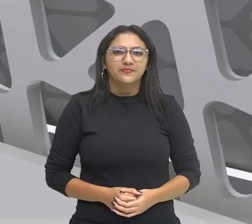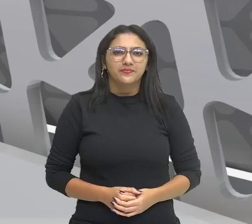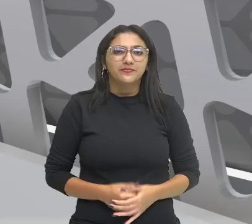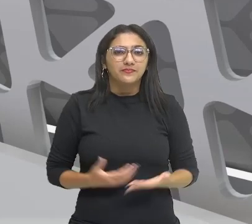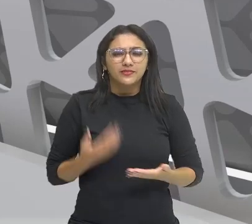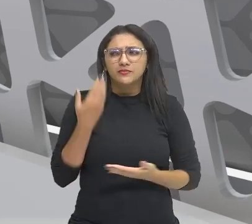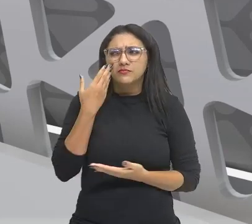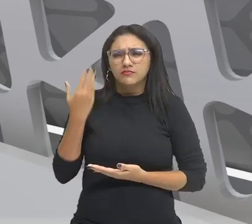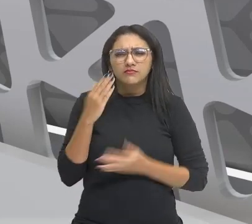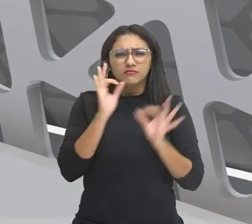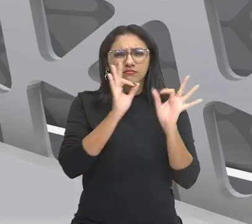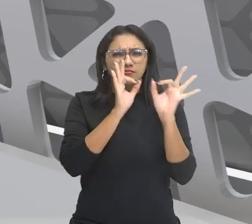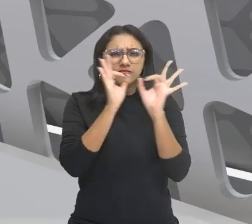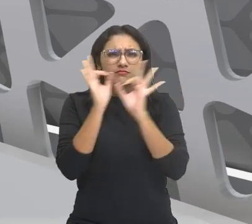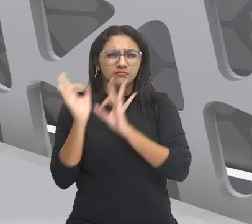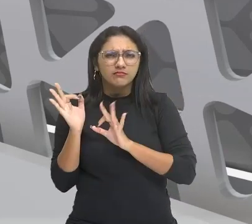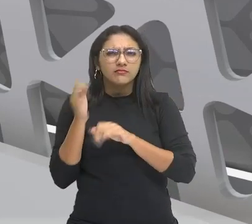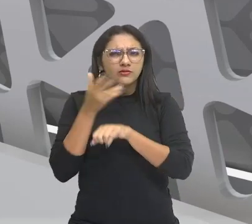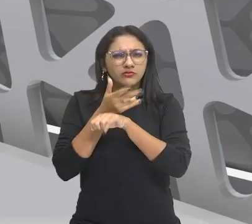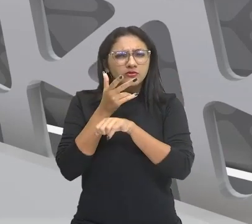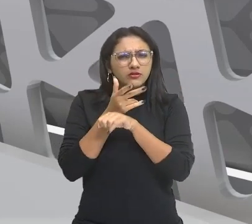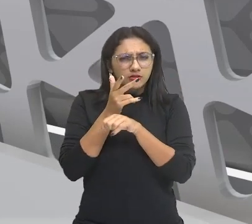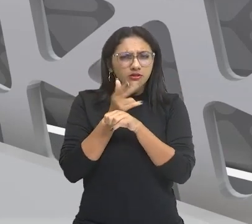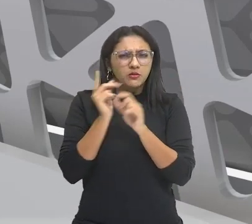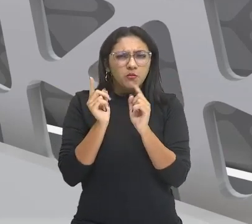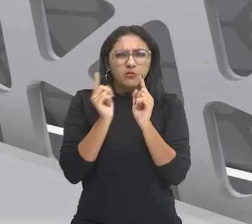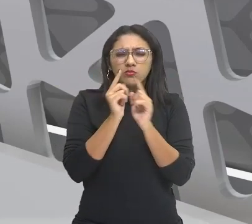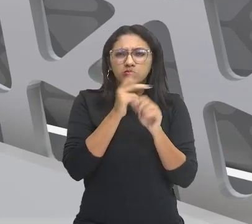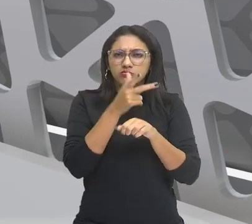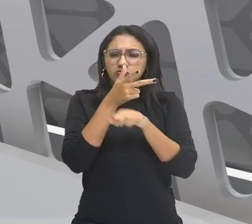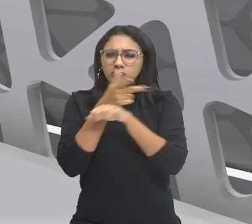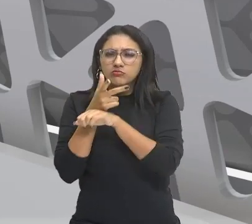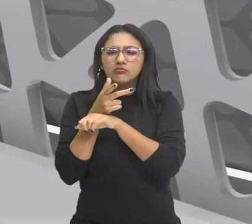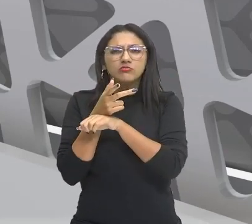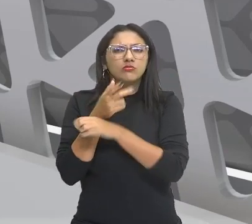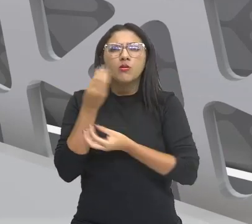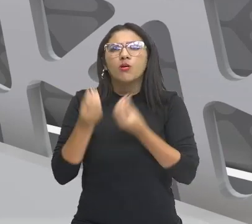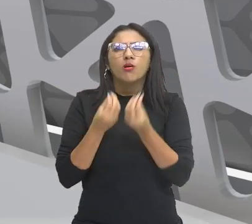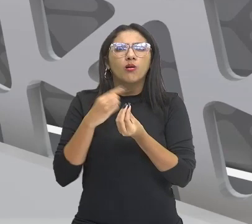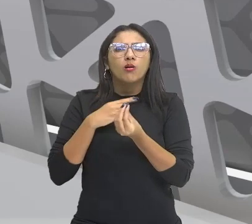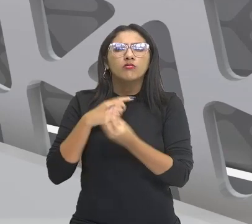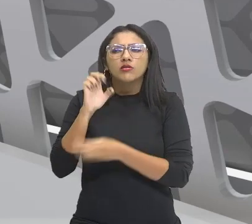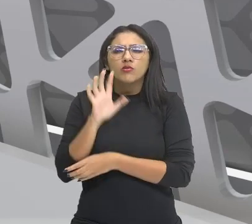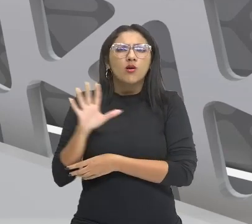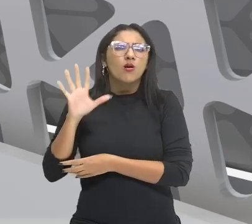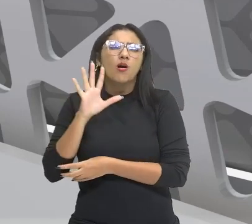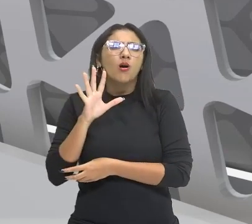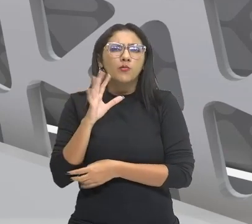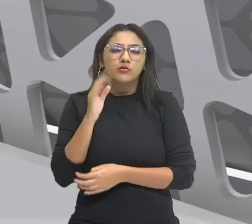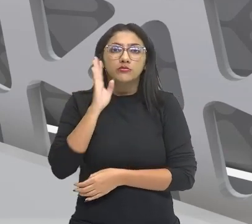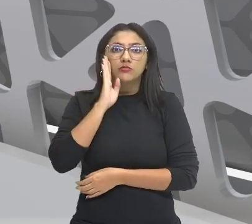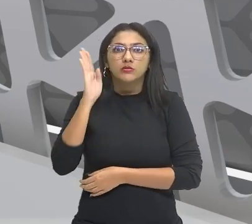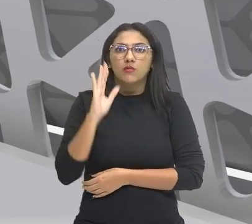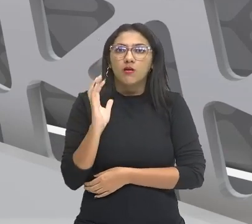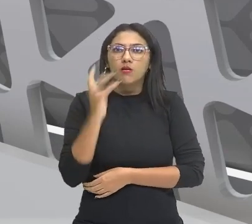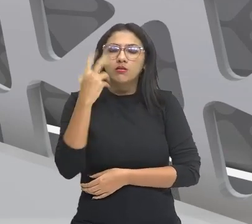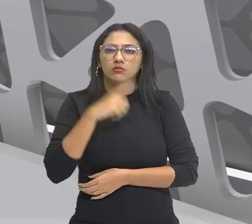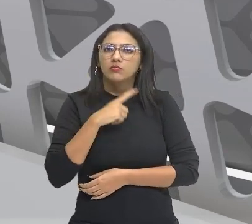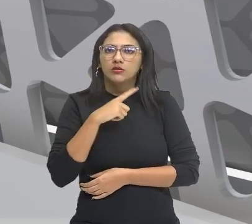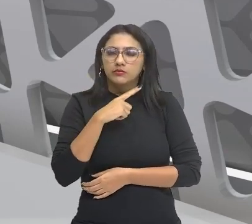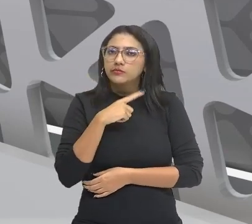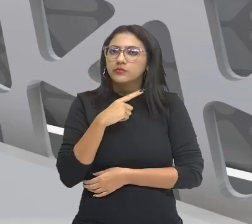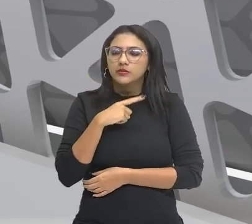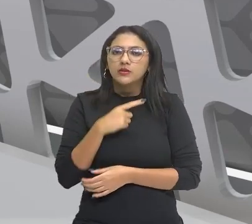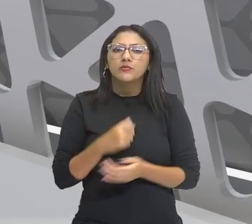Vocês conseguiram acompanhar através do nosso pequeno vídeo ali como estava a Europa, como ela ficou, os principais eventos que aconteceram na Europa